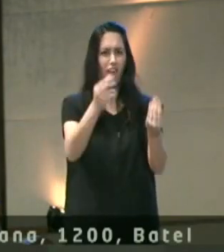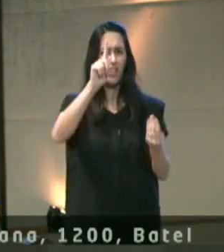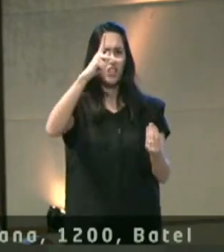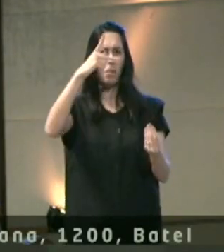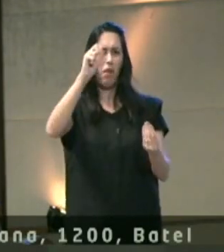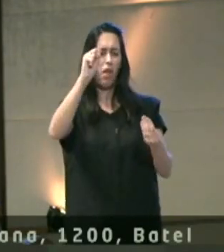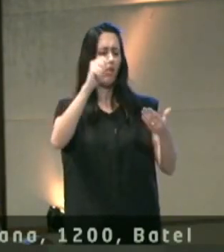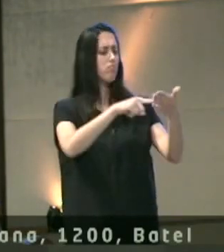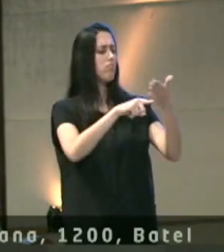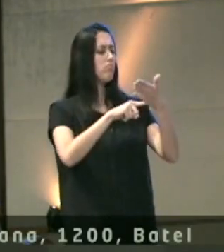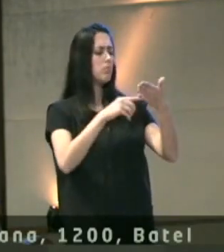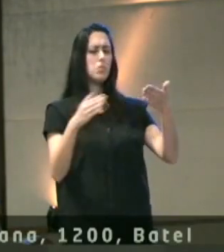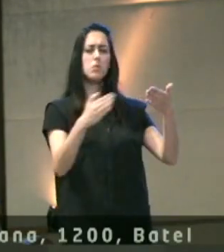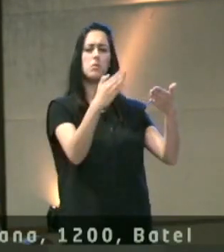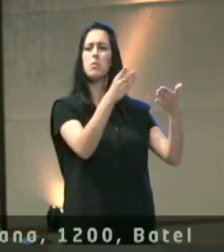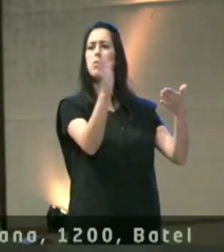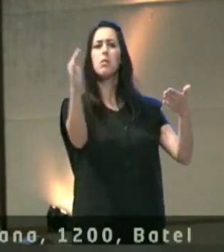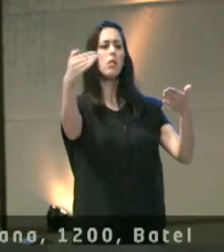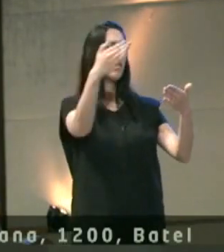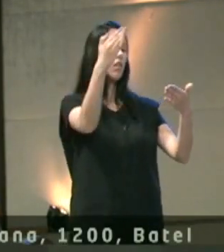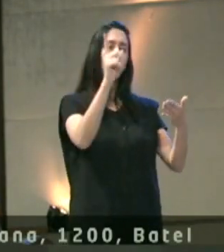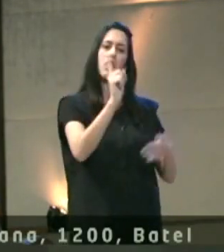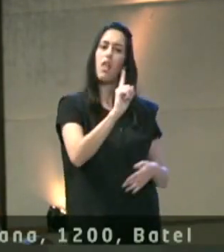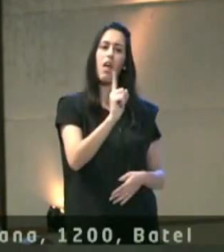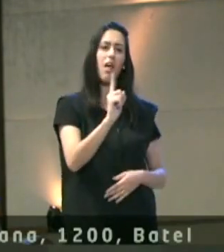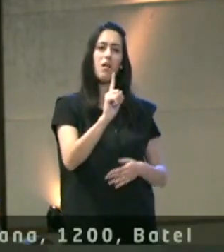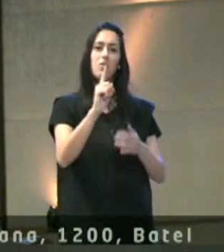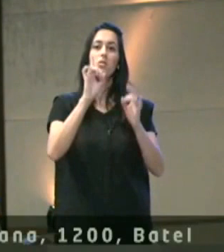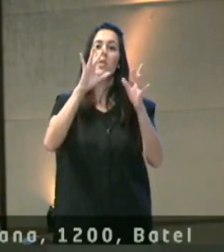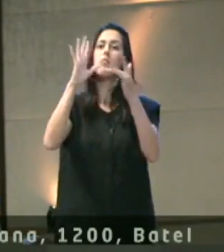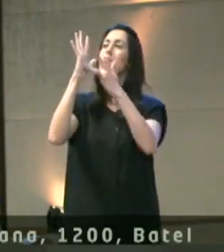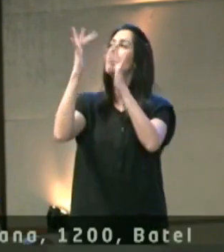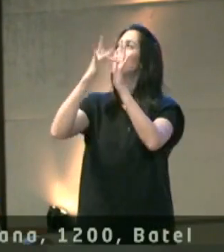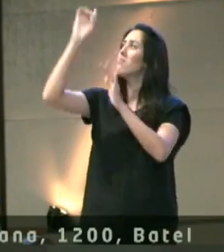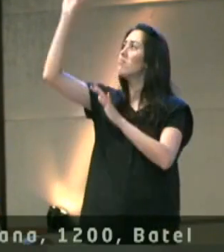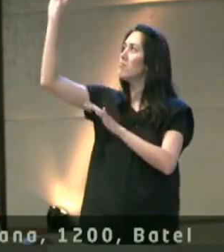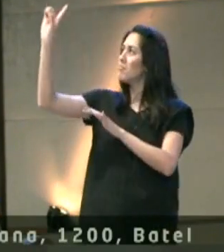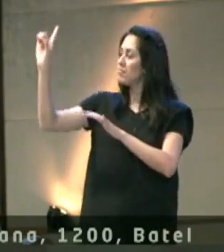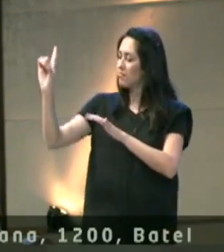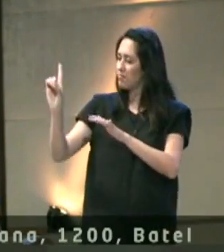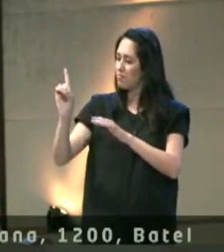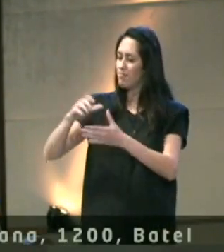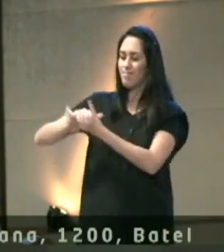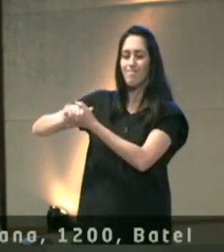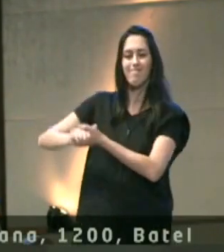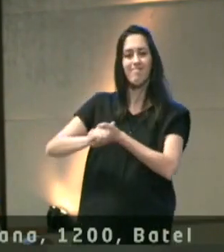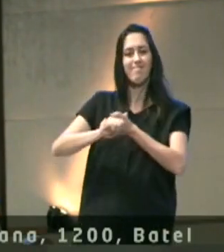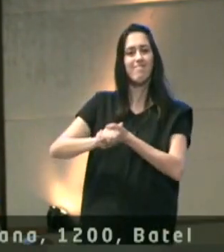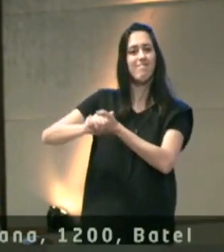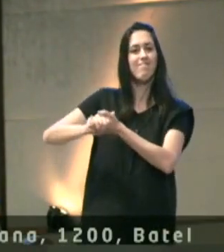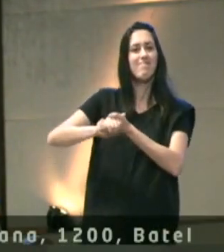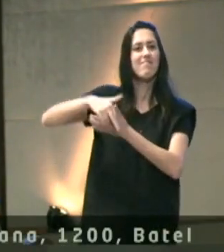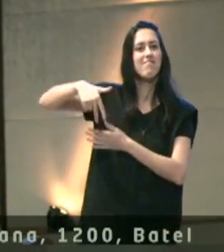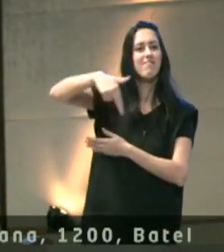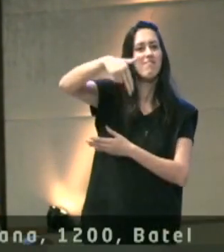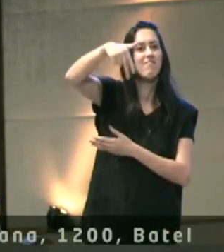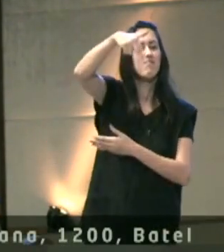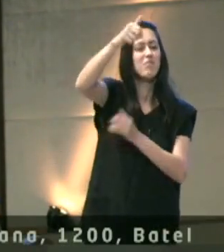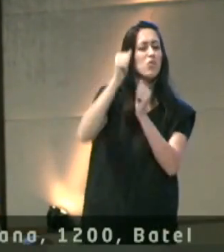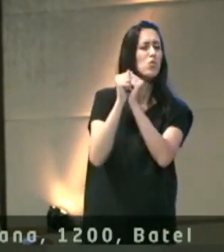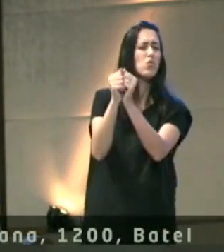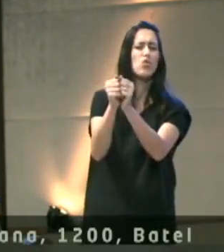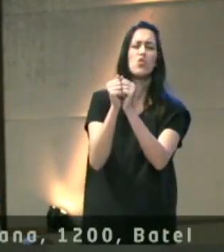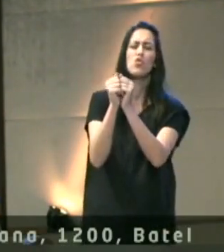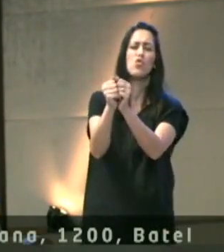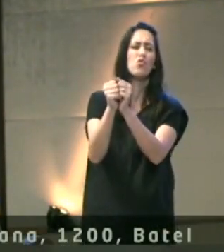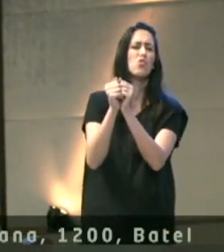diz? Ele diz assim: anda comigo, segura aqui na minha mão, e eu vou te levar por esse caminho. E aí a gente vai